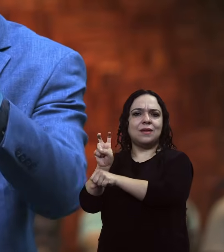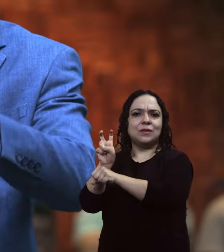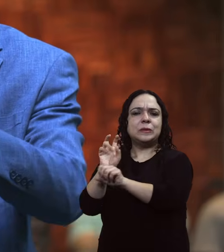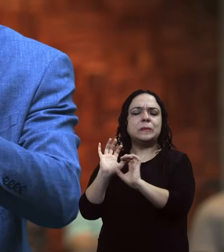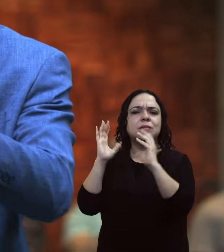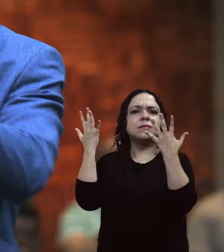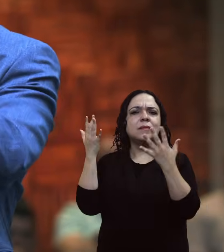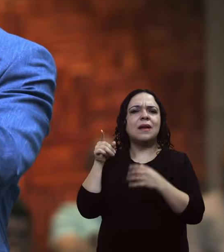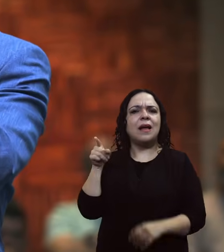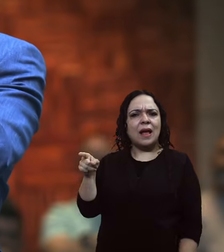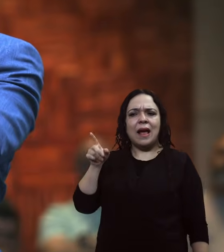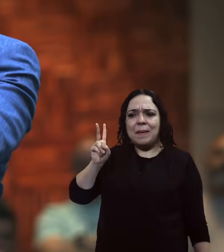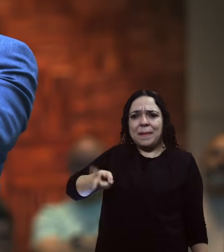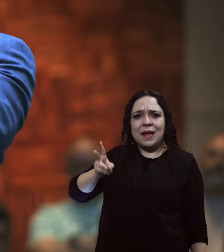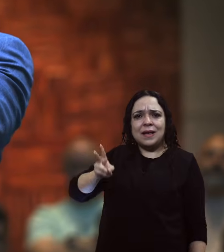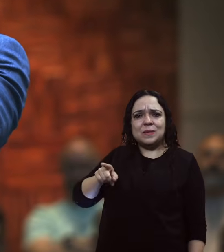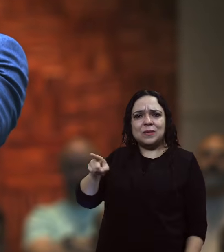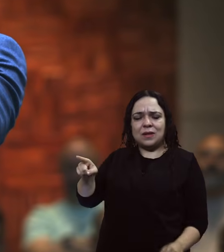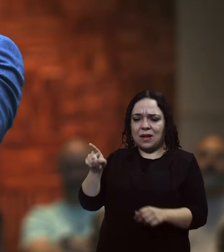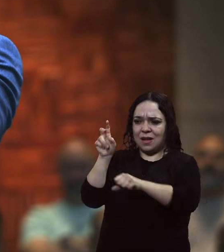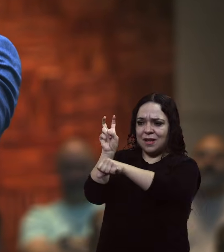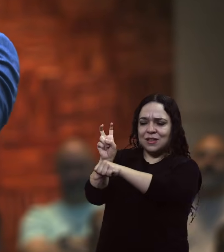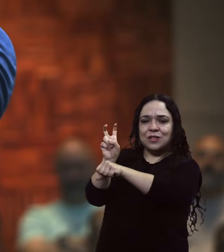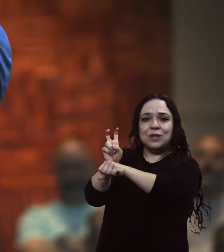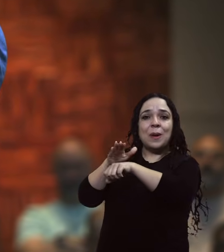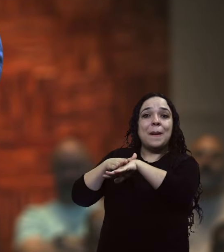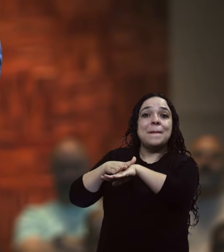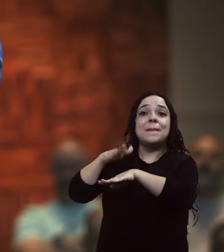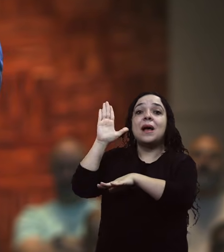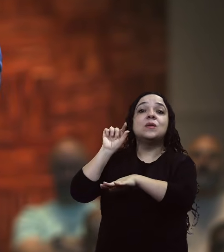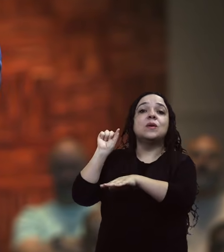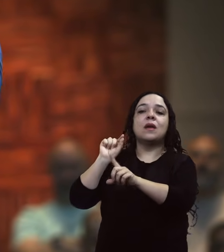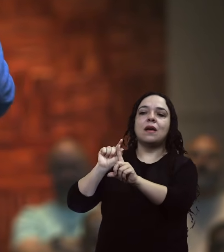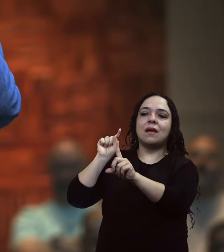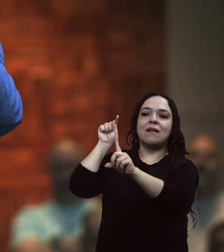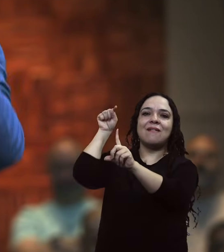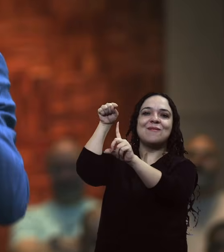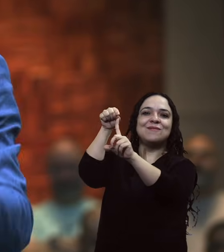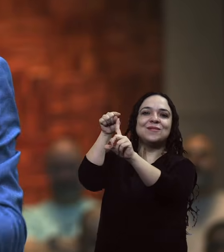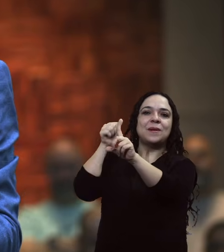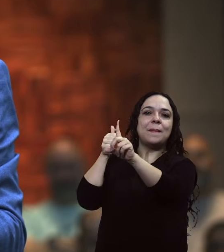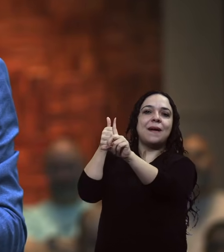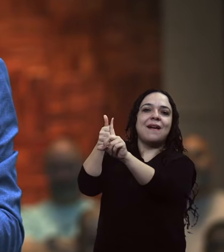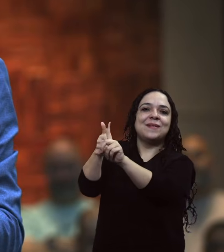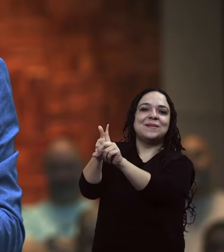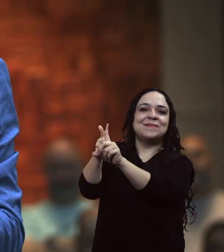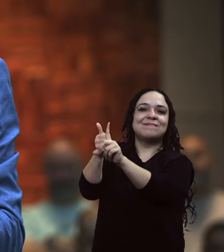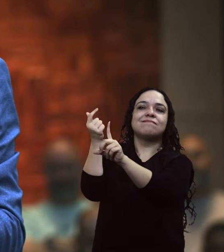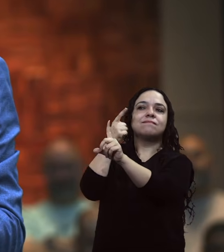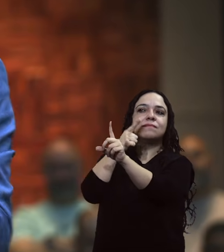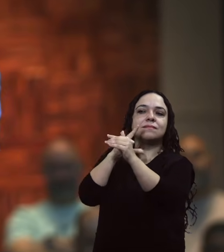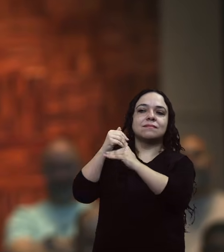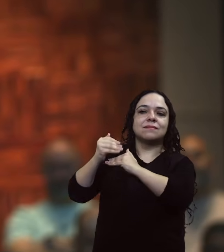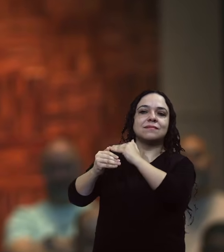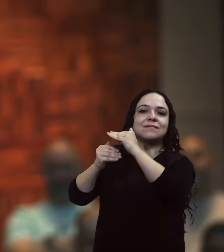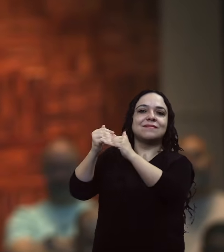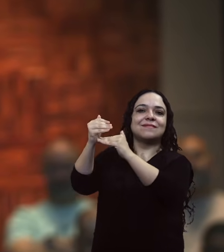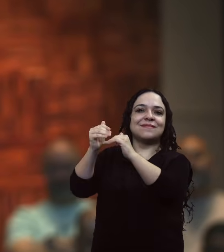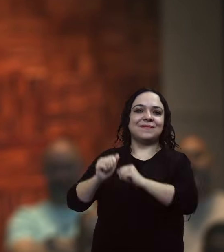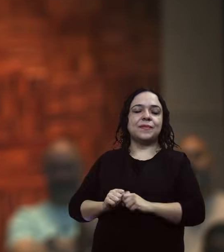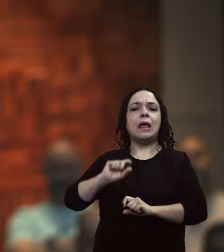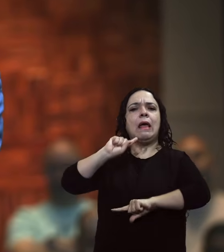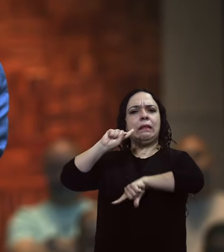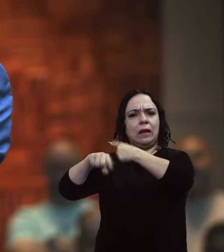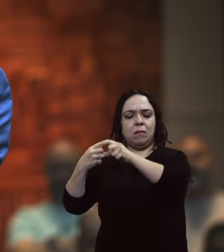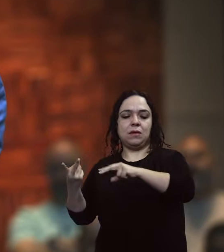porque agora, no Egito, ele estava mais perto do propósito de Deus para a sua vida do que antes. Quando ele vai para o